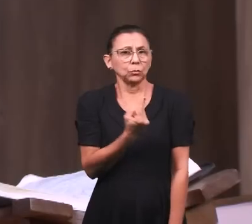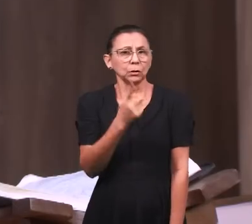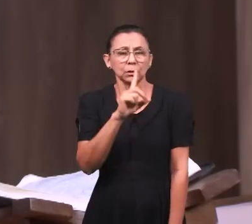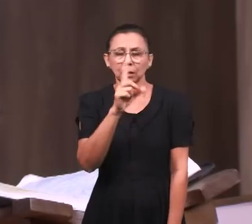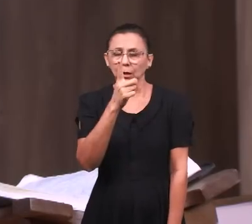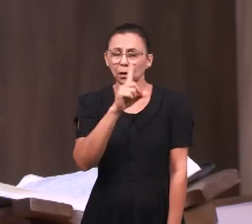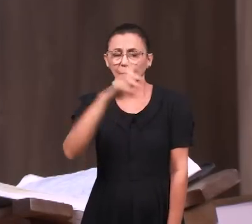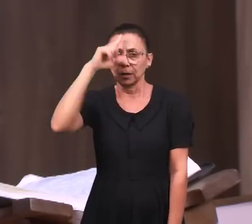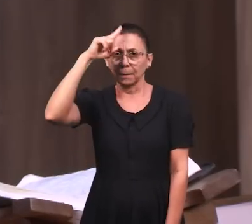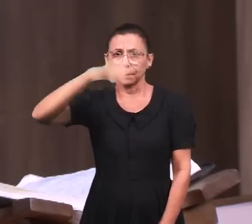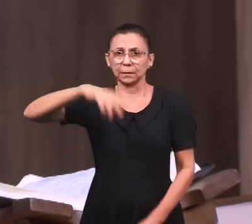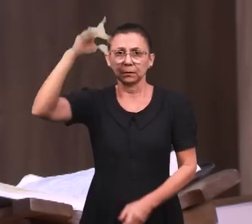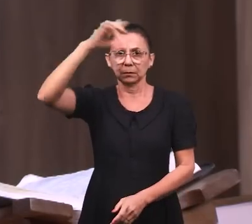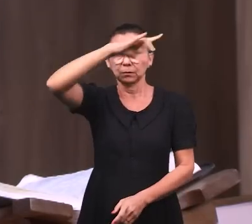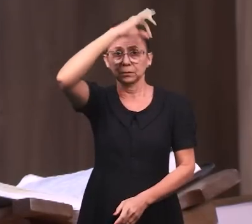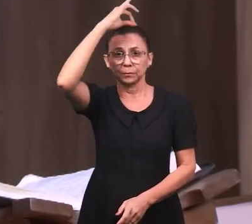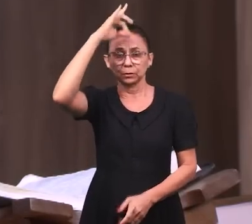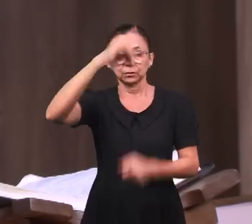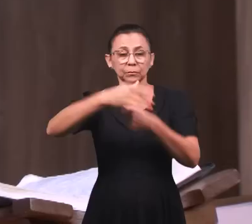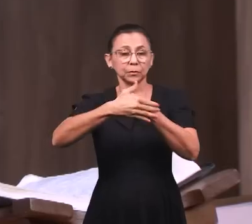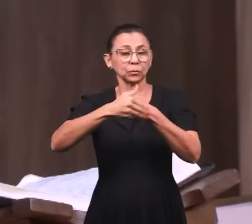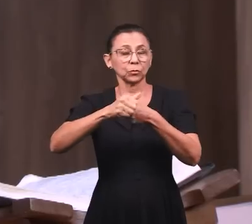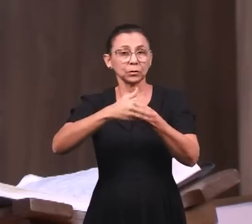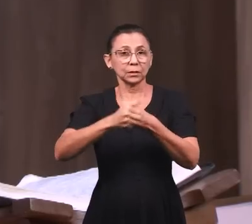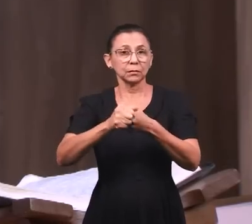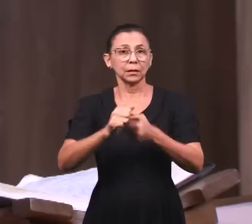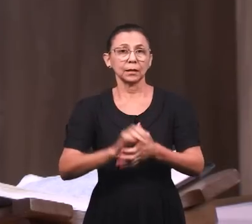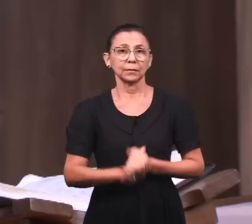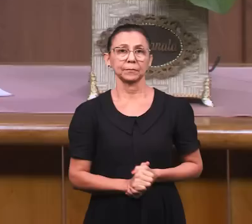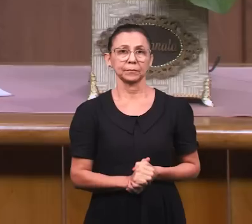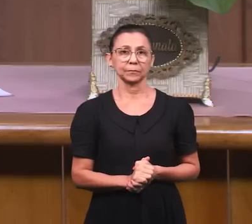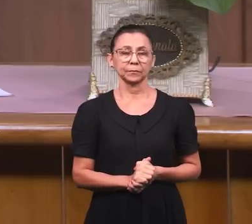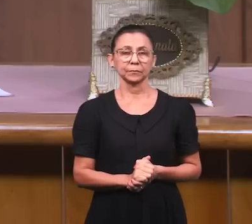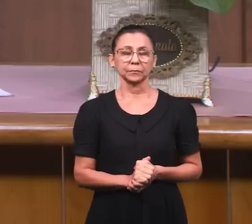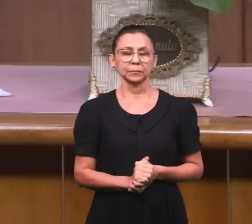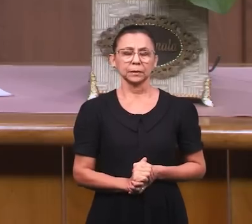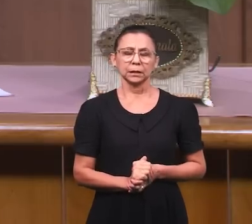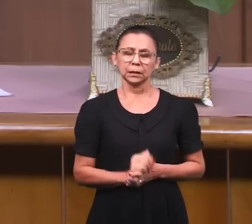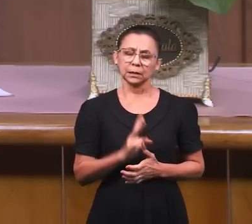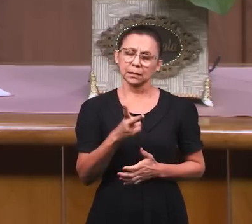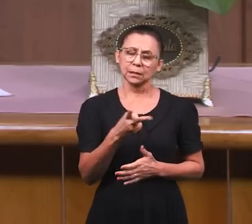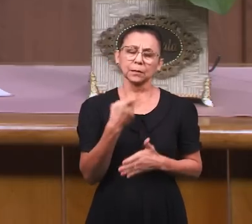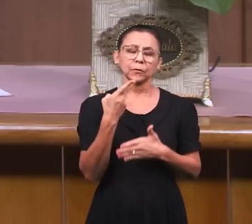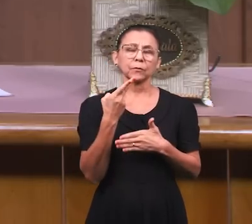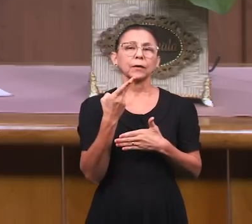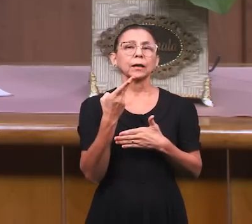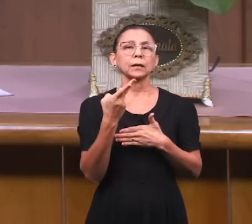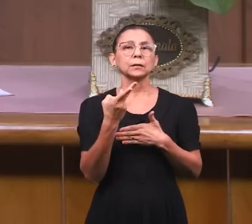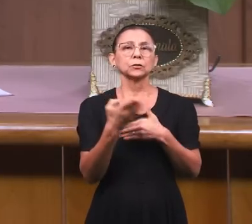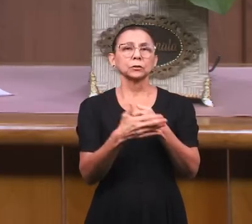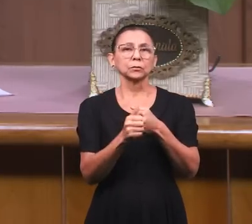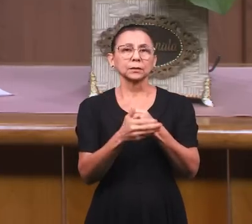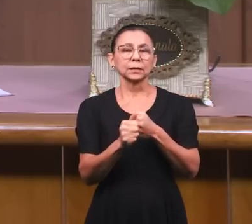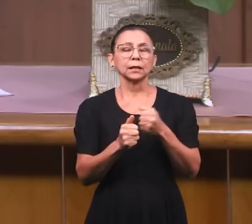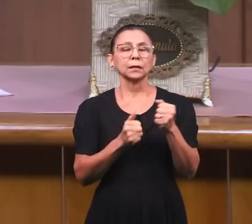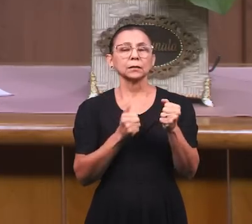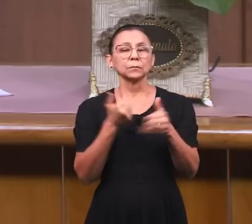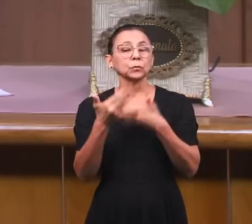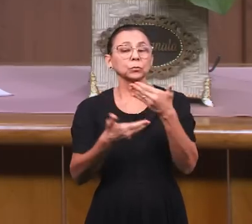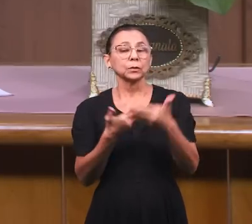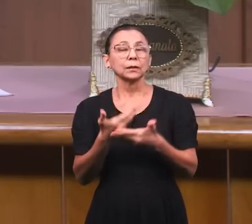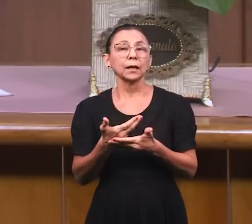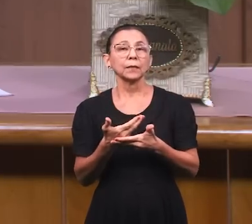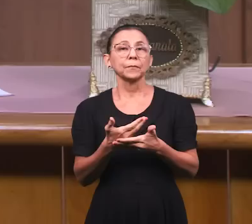Consolador, aquele que vos instruirá em todo o caminho e vos fará lembrar também das